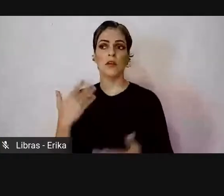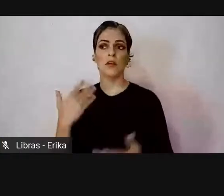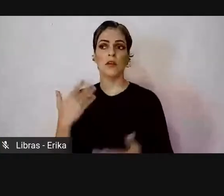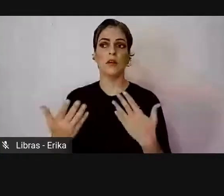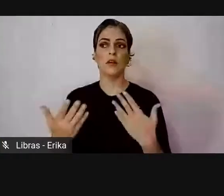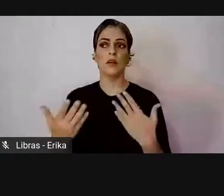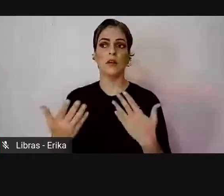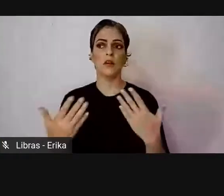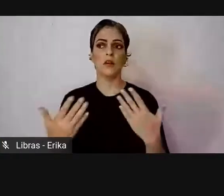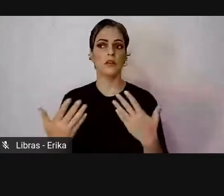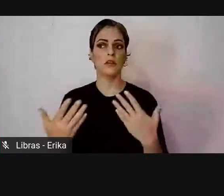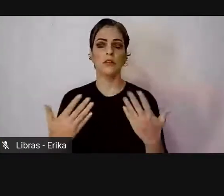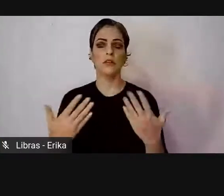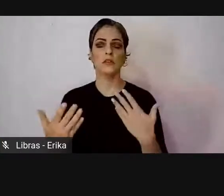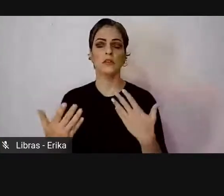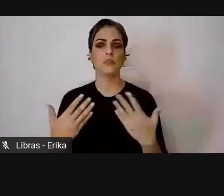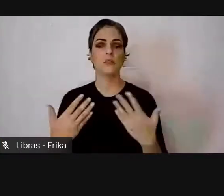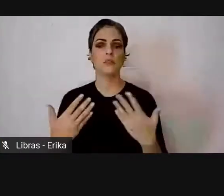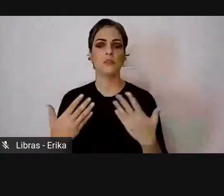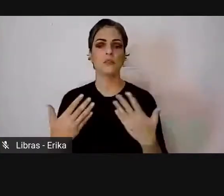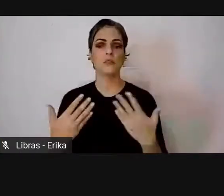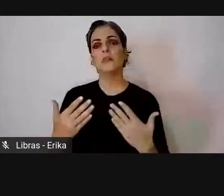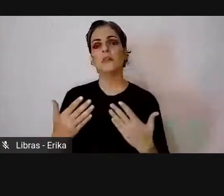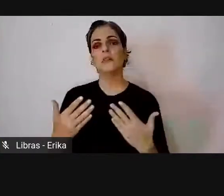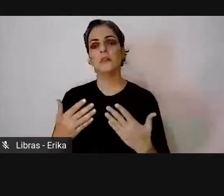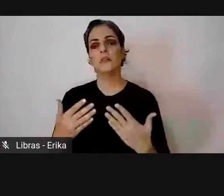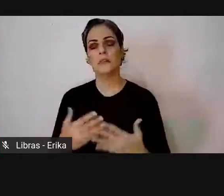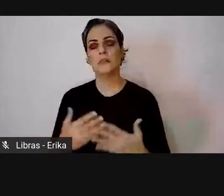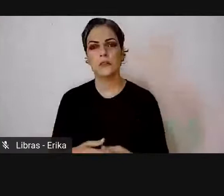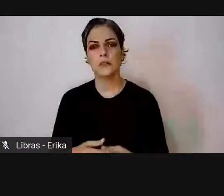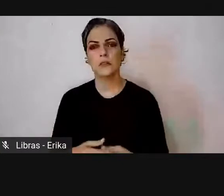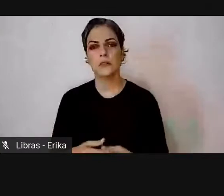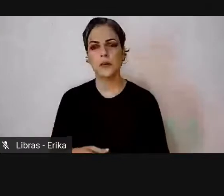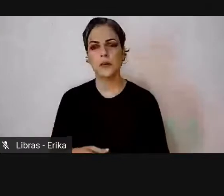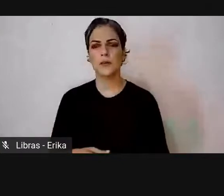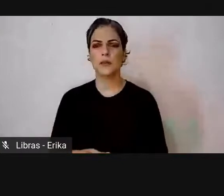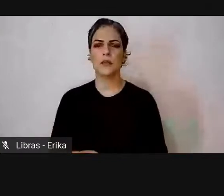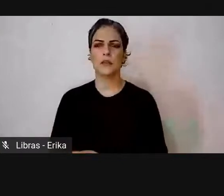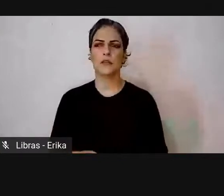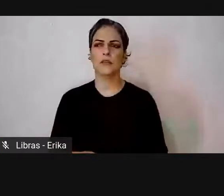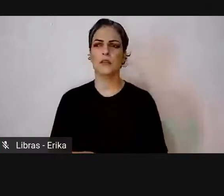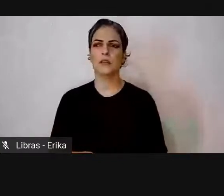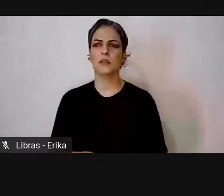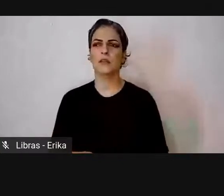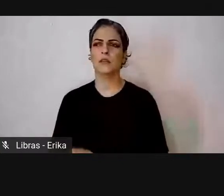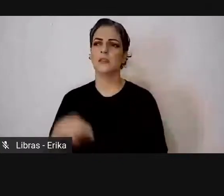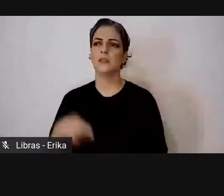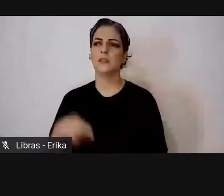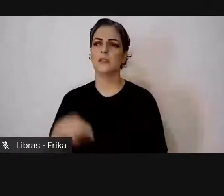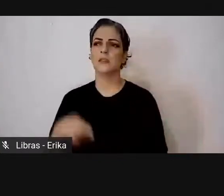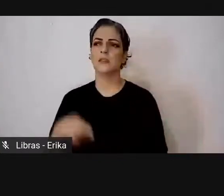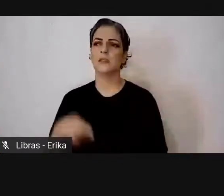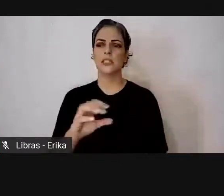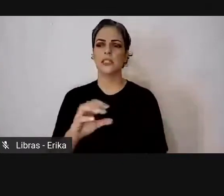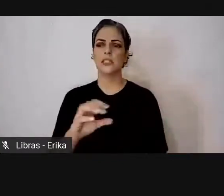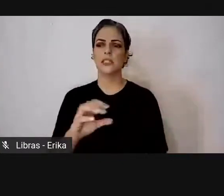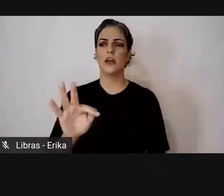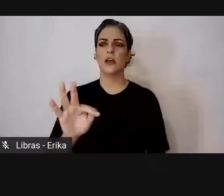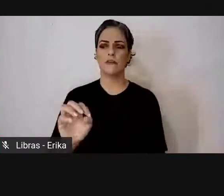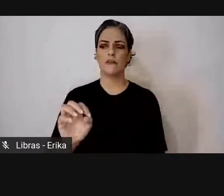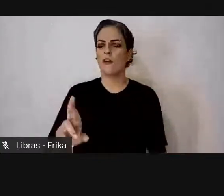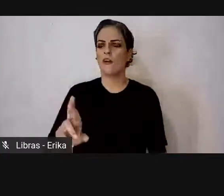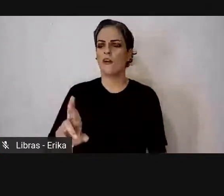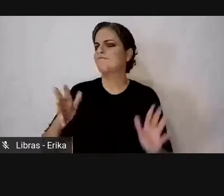uma condição excepcional para que isso aconteça, porque o teu campo de pesquisa e o teu campo acadêmico, eles